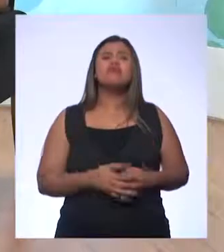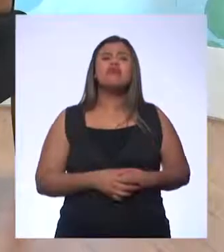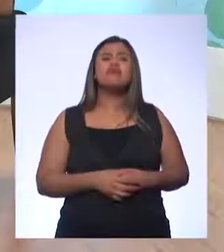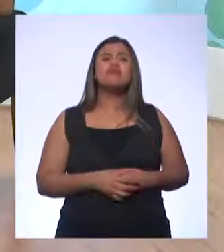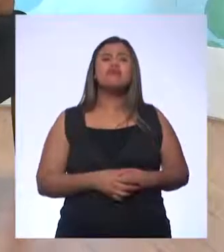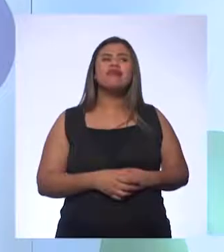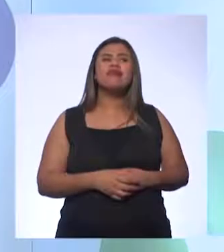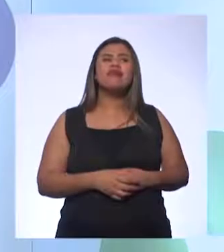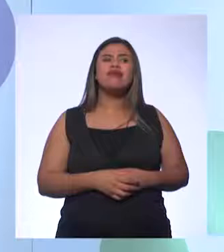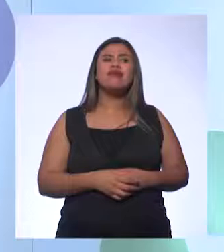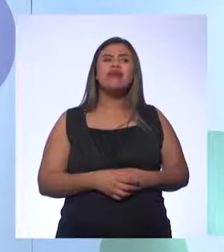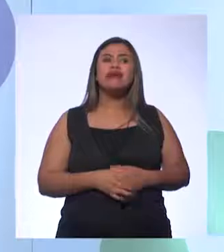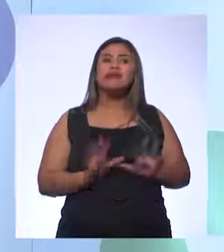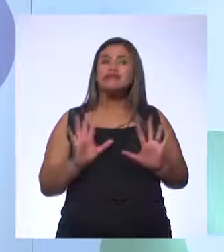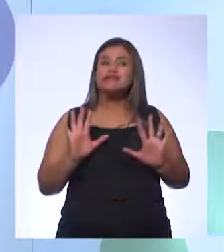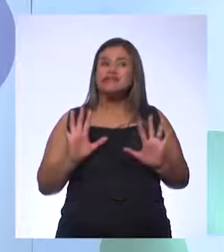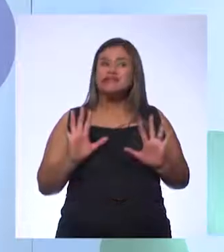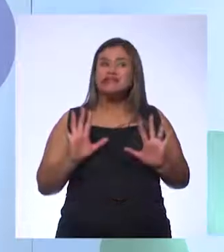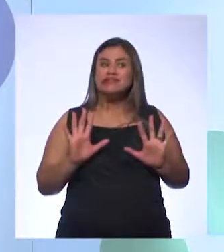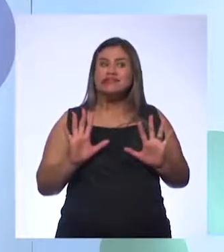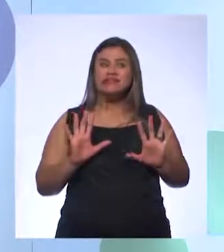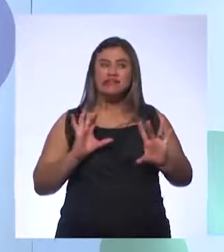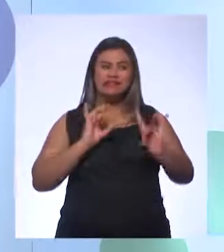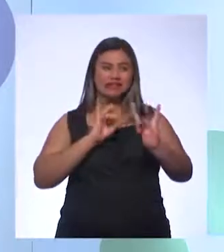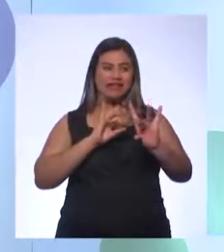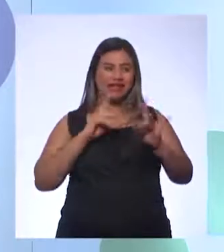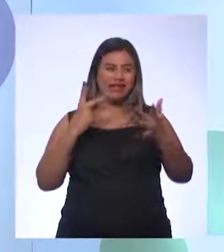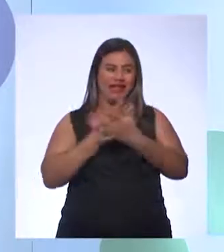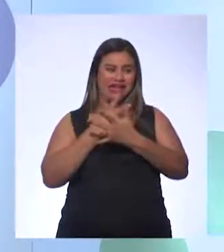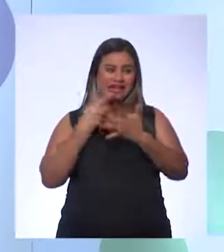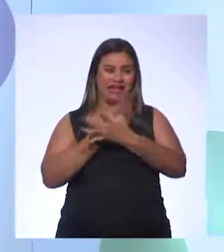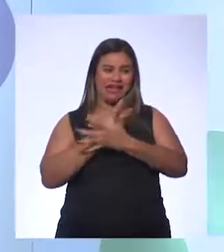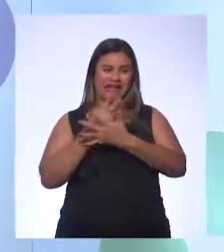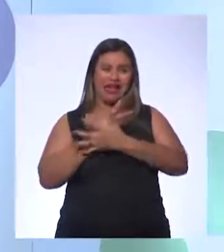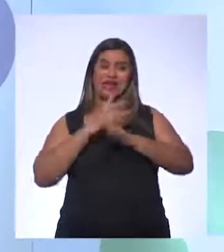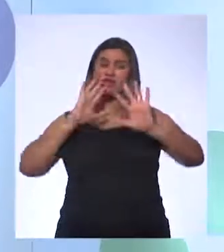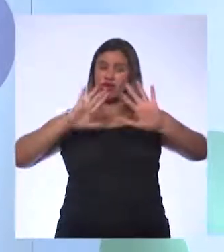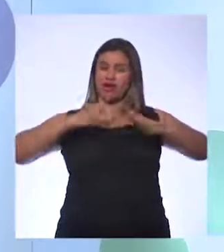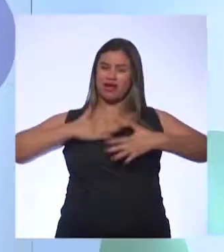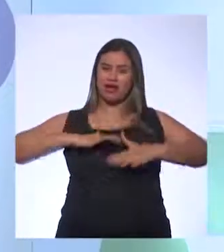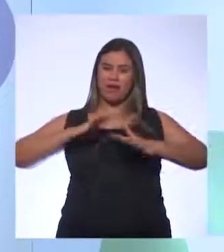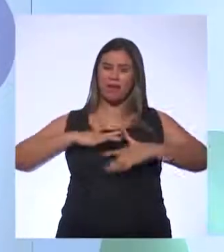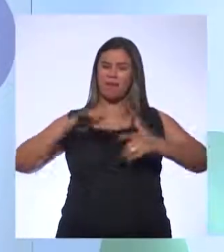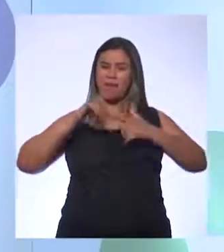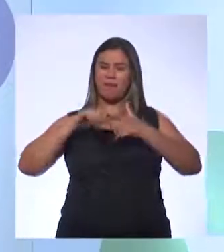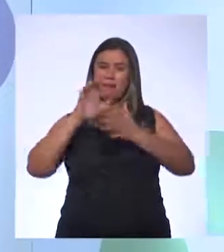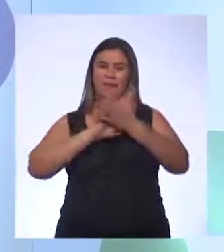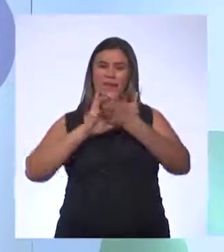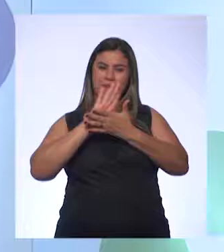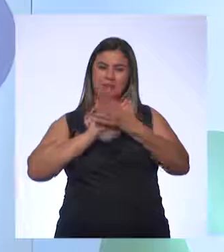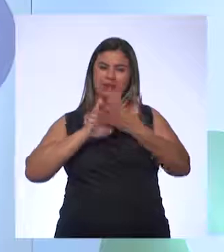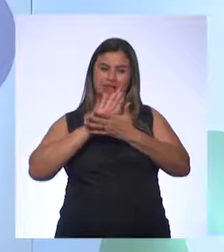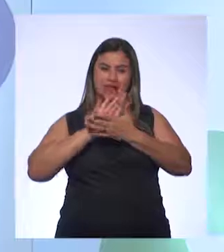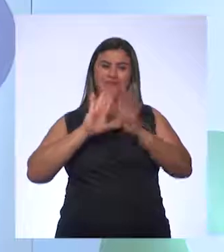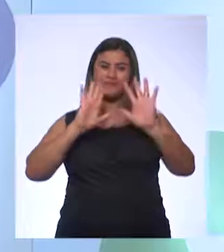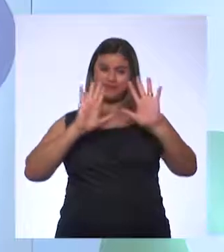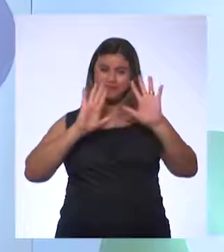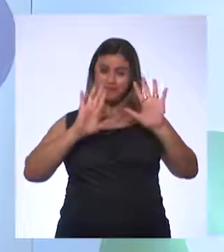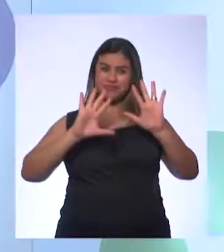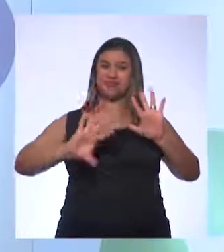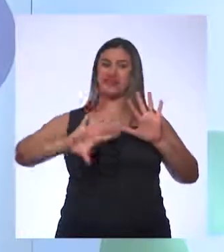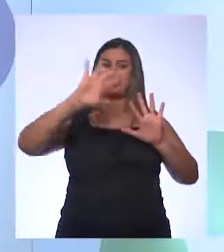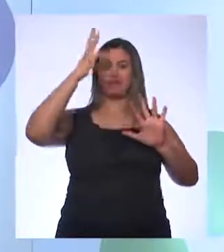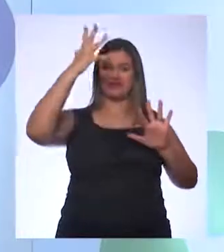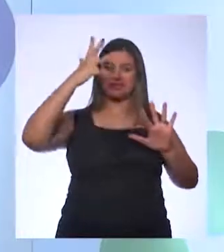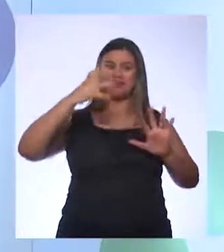Opa! Tivemos um problema. Erro técnico. Erro na técnica, mas tudo bem, a gente dá um jeito aqui. A gente... Não, mas vai acontecer. Vai